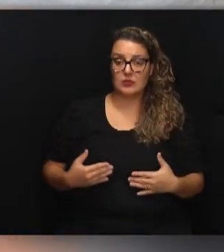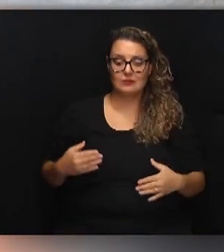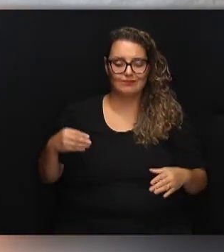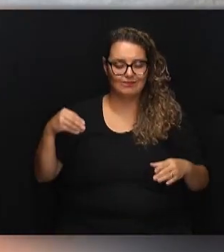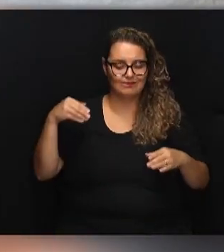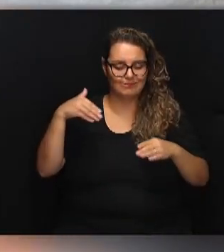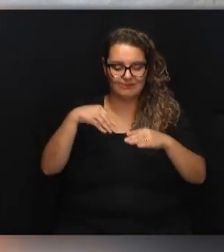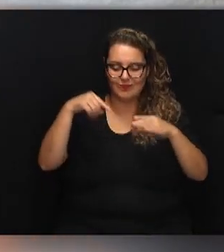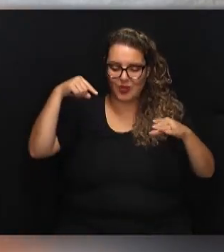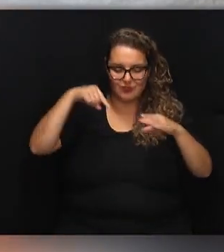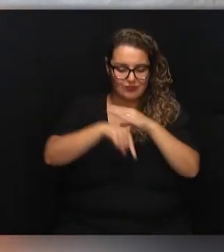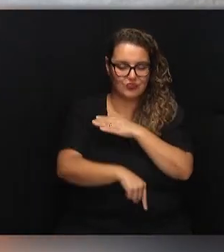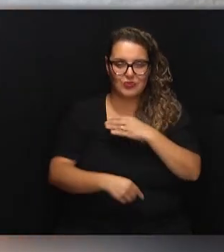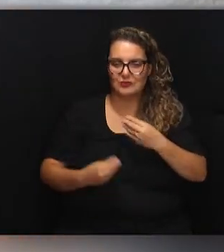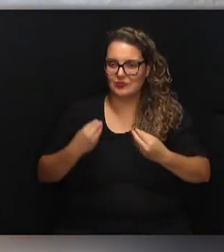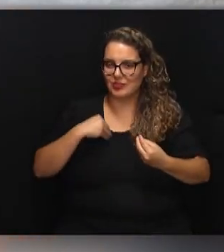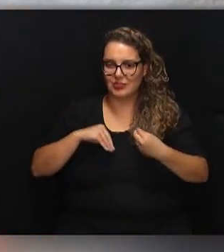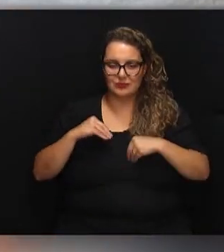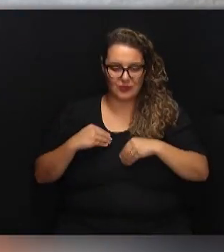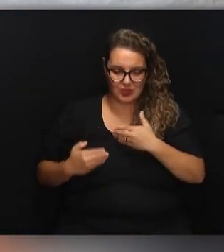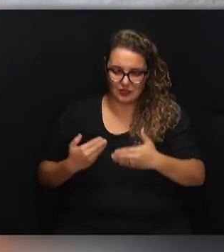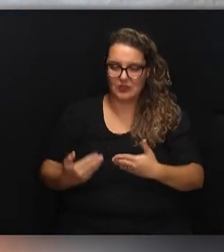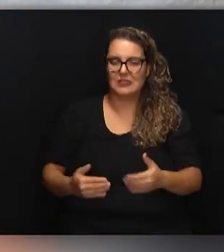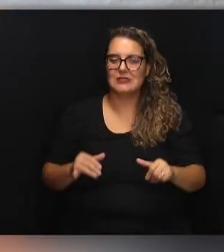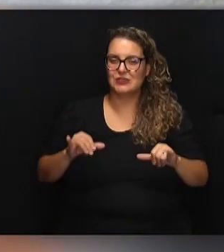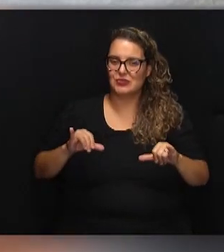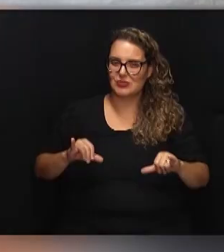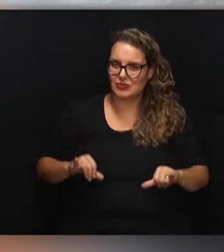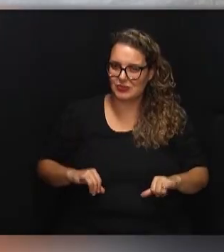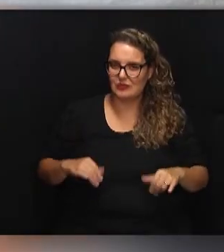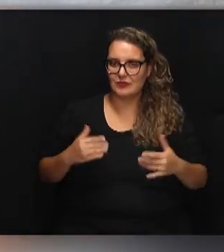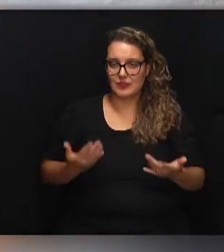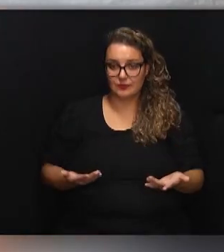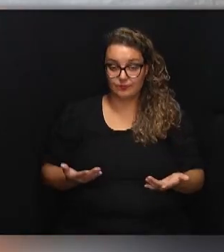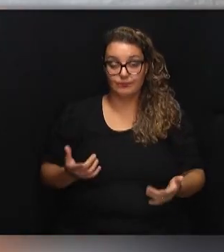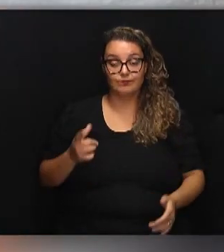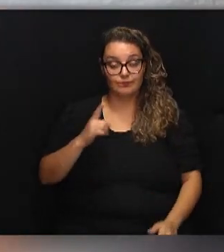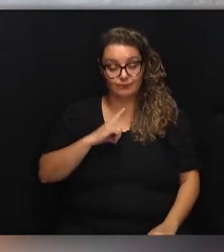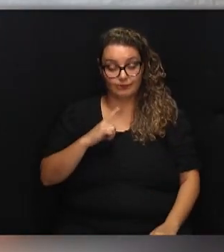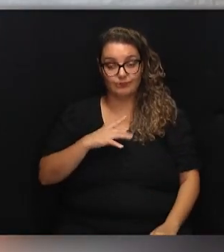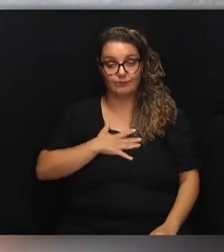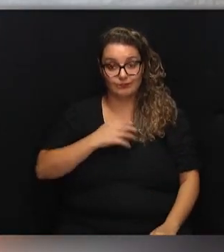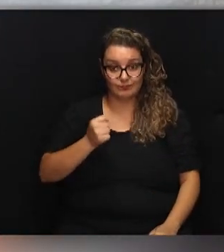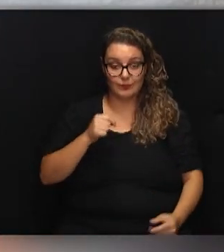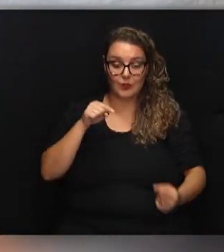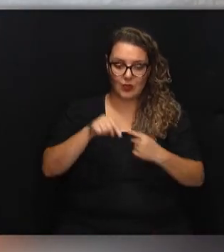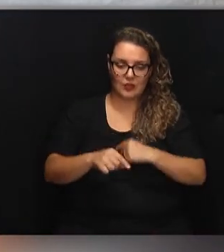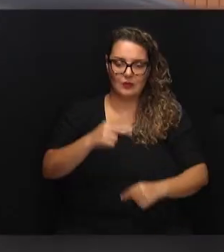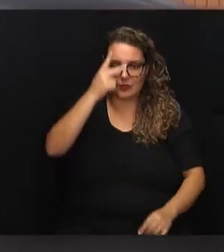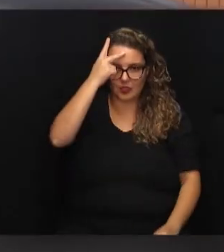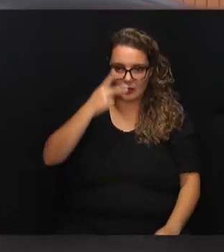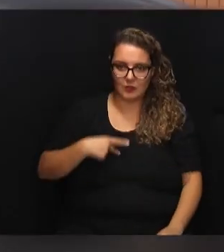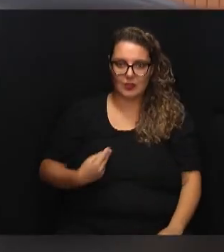situação, num processo de sofrimento e acabam atentando com a própria vida. Então, esse dado é muito sério. O